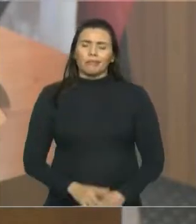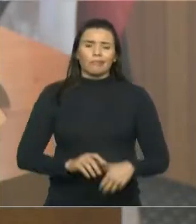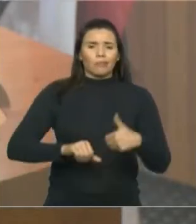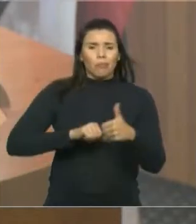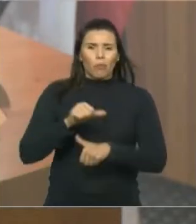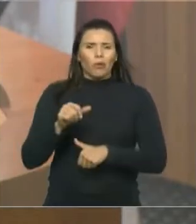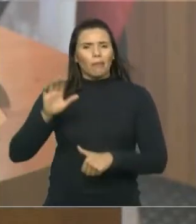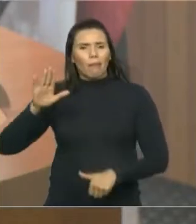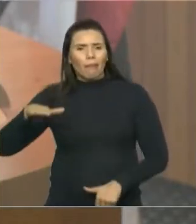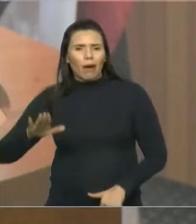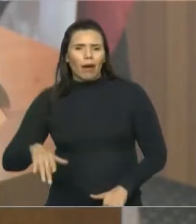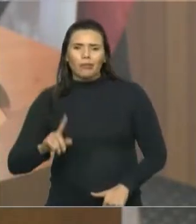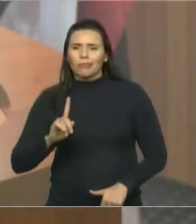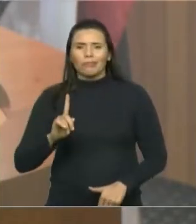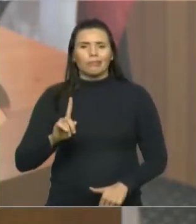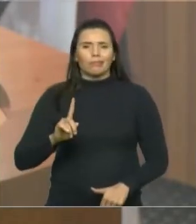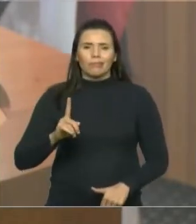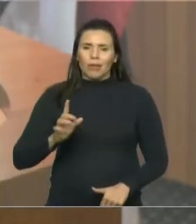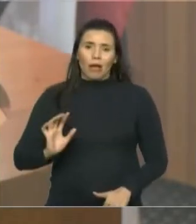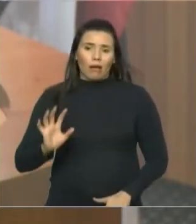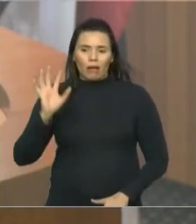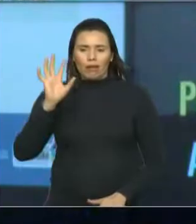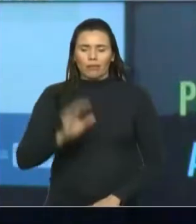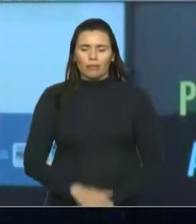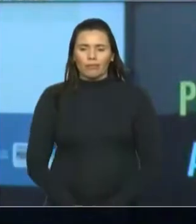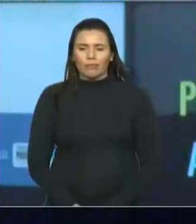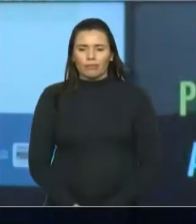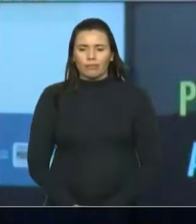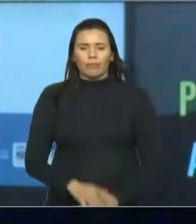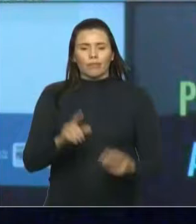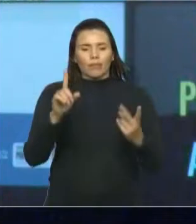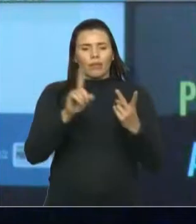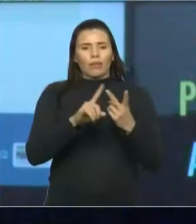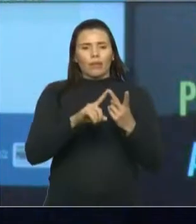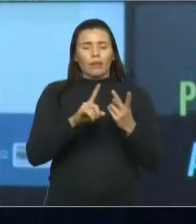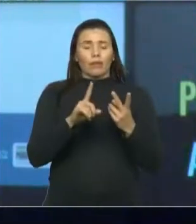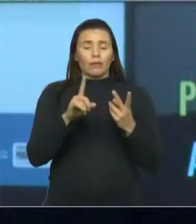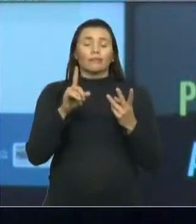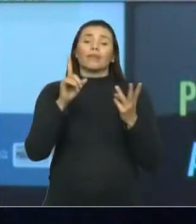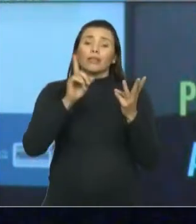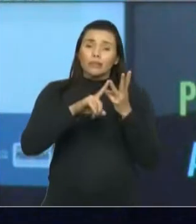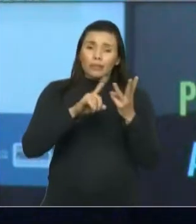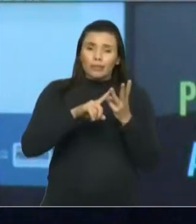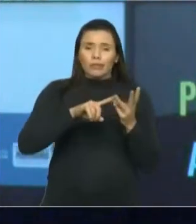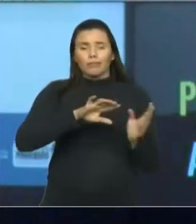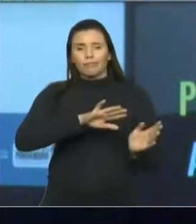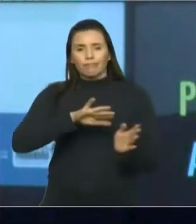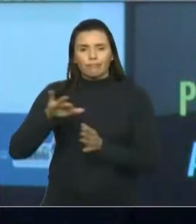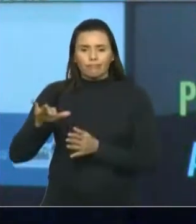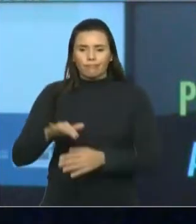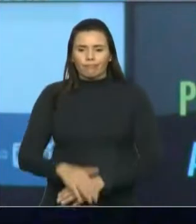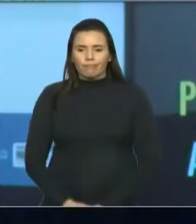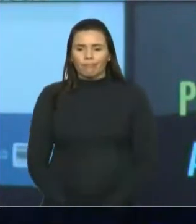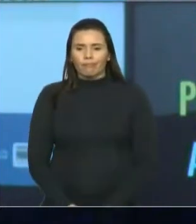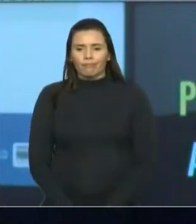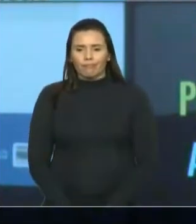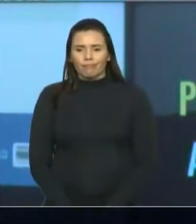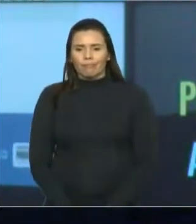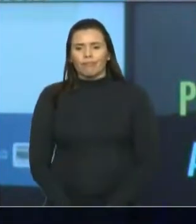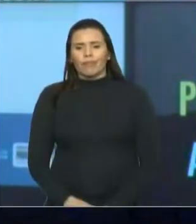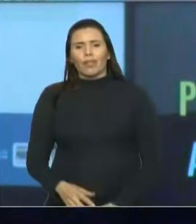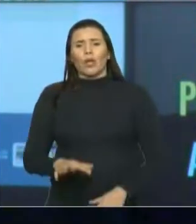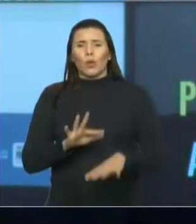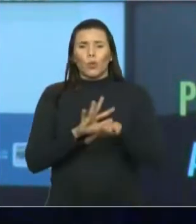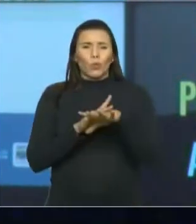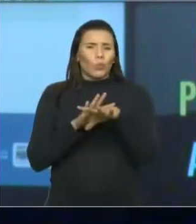Pode passar o slide? Isso. A gente vive no país uma tripla carga de doenças.